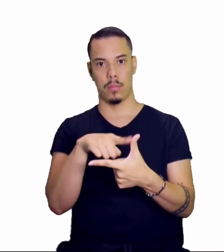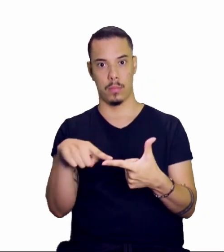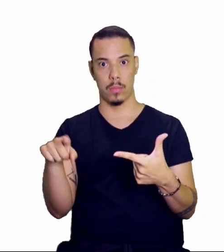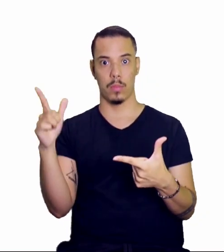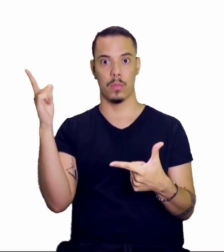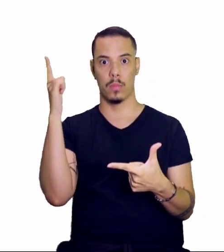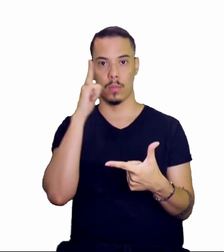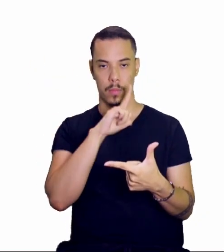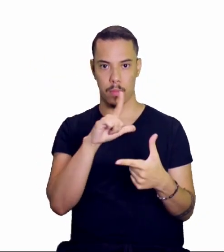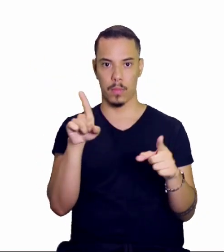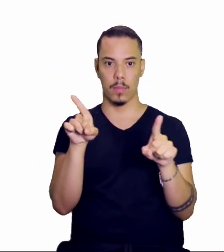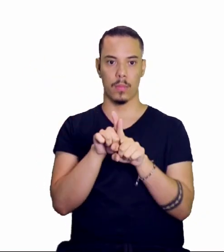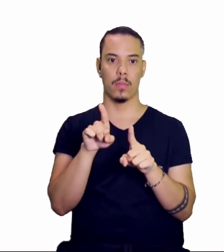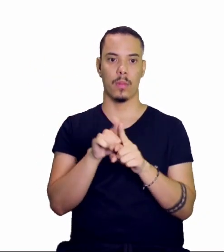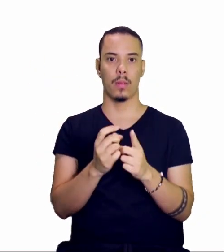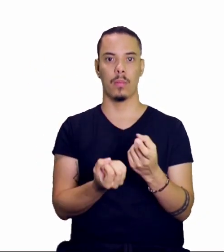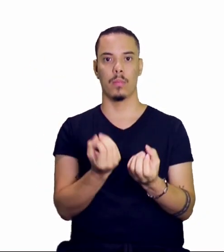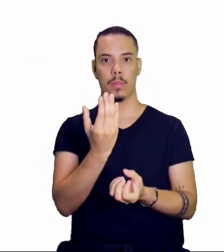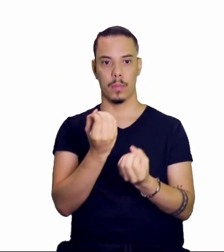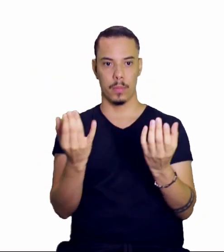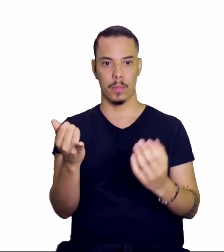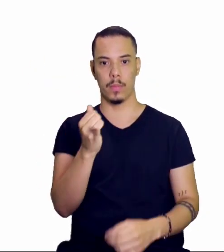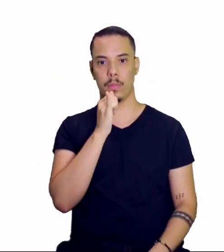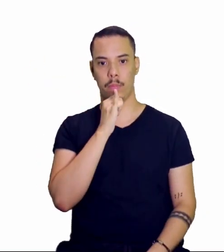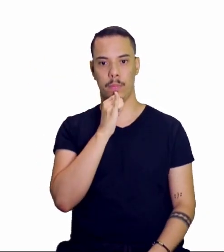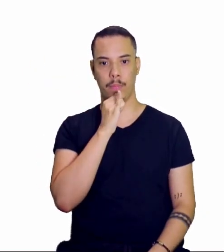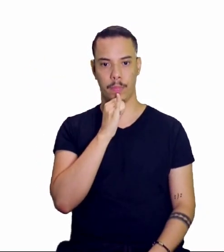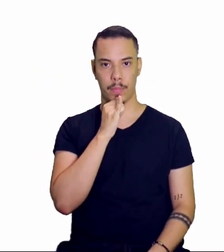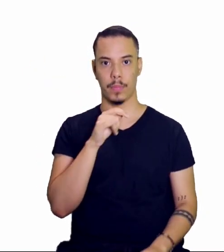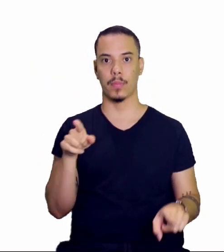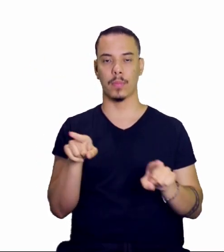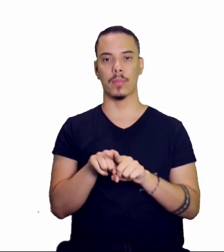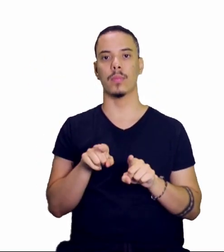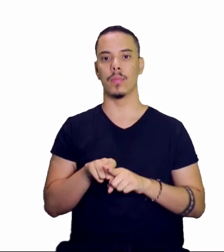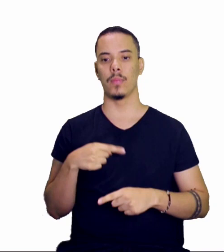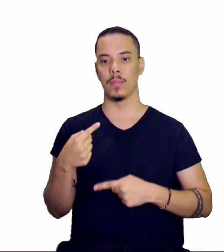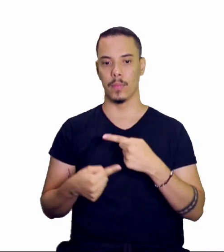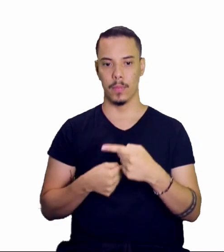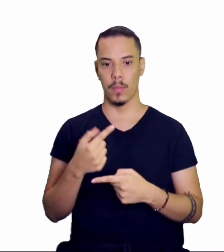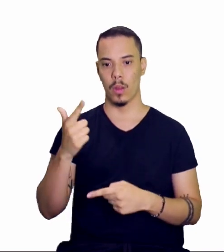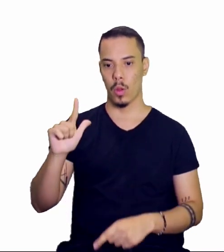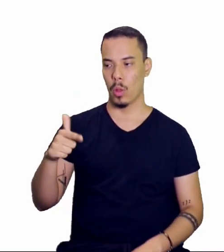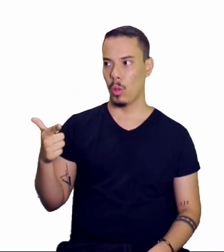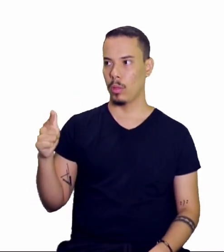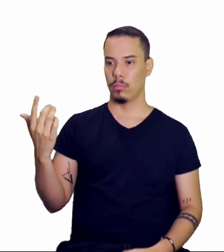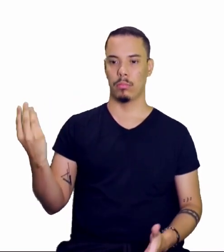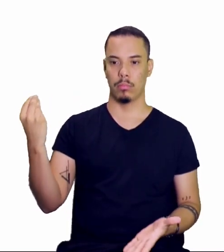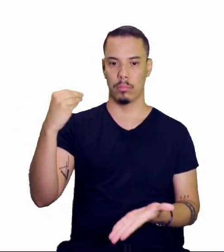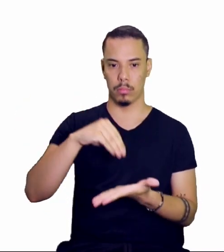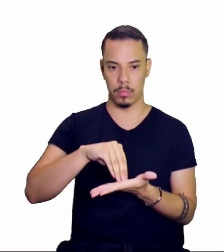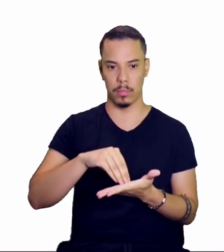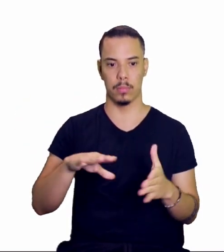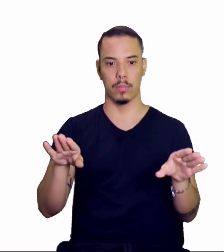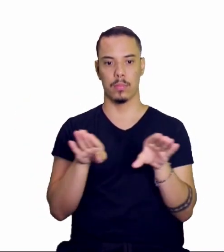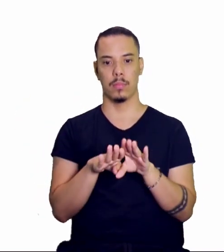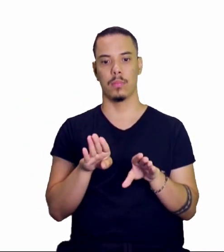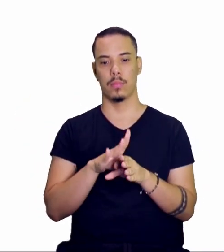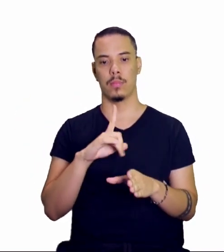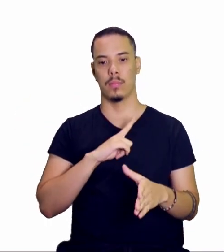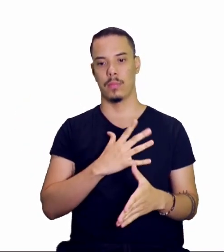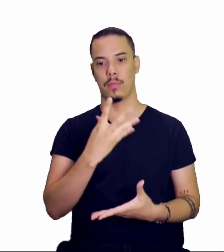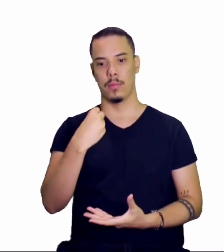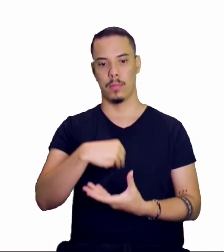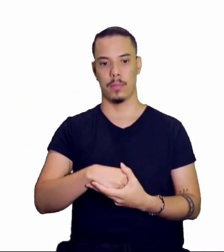gerar grandezas que são derivadas, como está escrito ali. A partir delas, as demais grandezas são definidas e têm suas unidades de